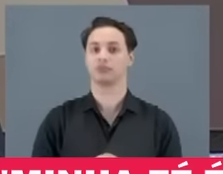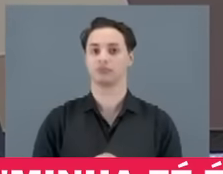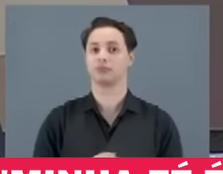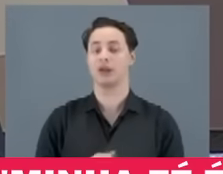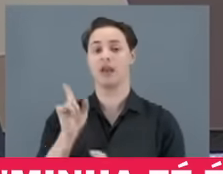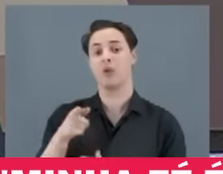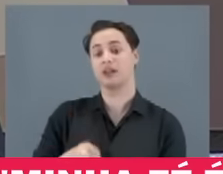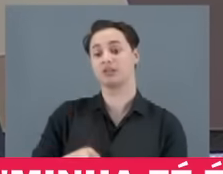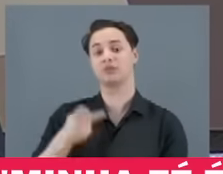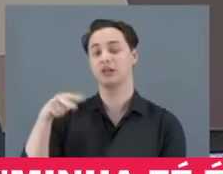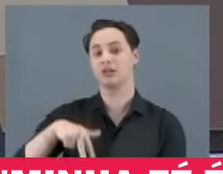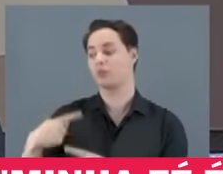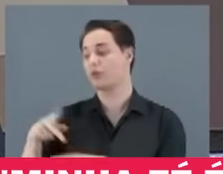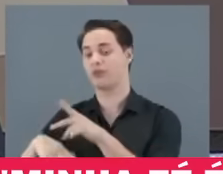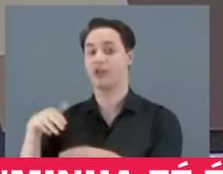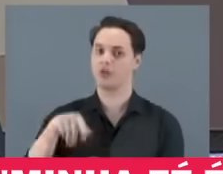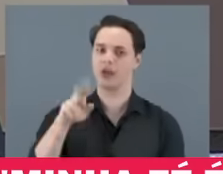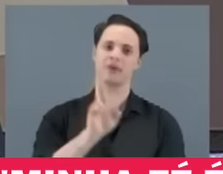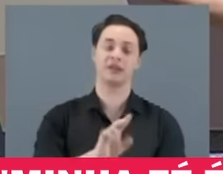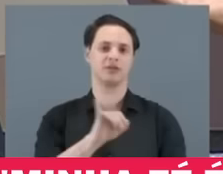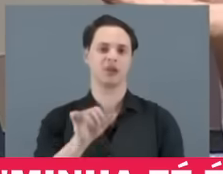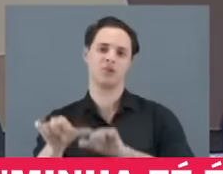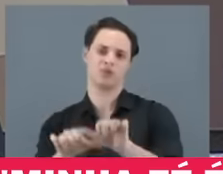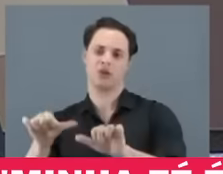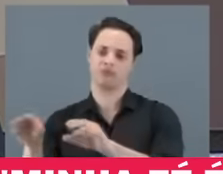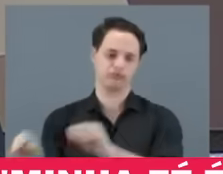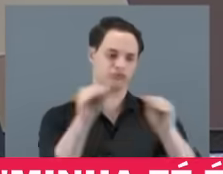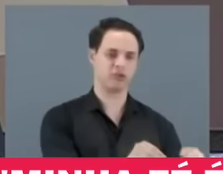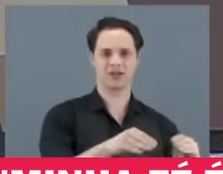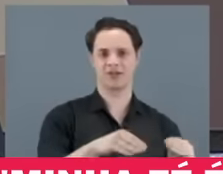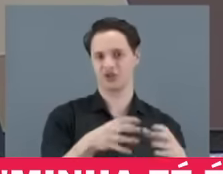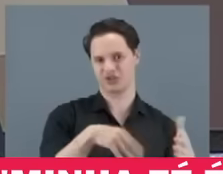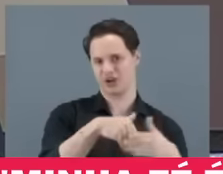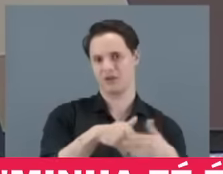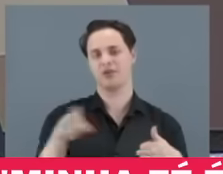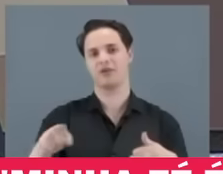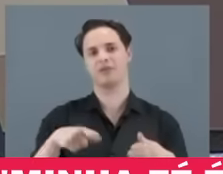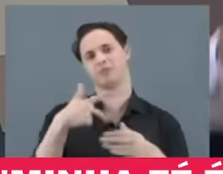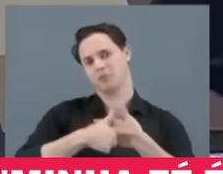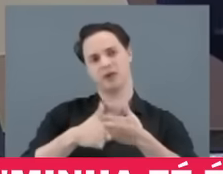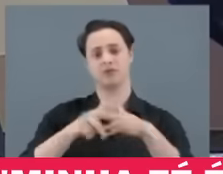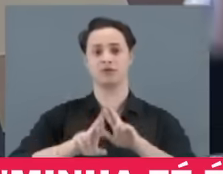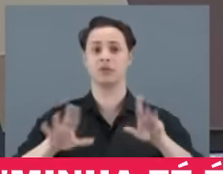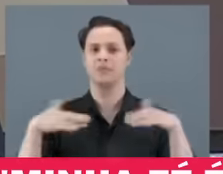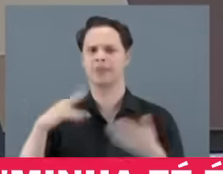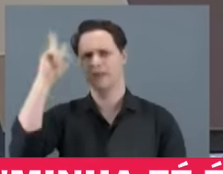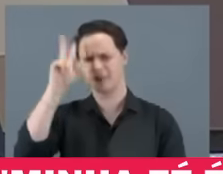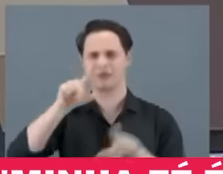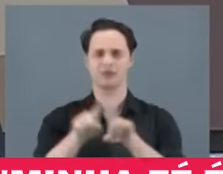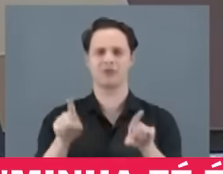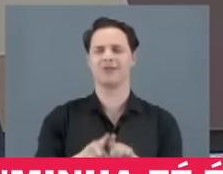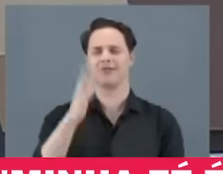é sua obrigação, ele foi eleito para isso. Agora, se ele muda de time, ele deixa de ser do Flamengo, vai para o Vasco, é claro que ele não vai se comportar do mesmo modo. Eu lembro de um genial